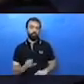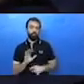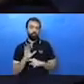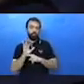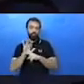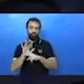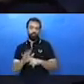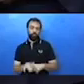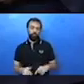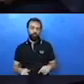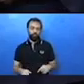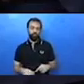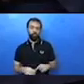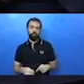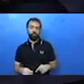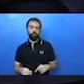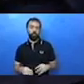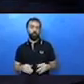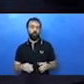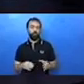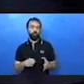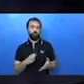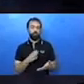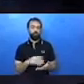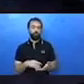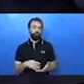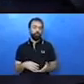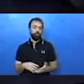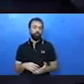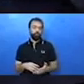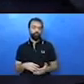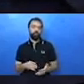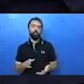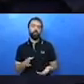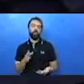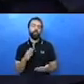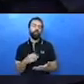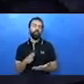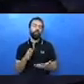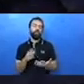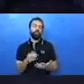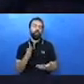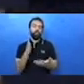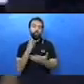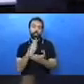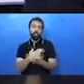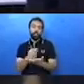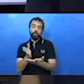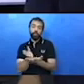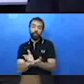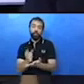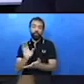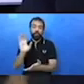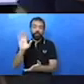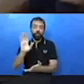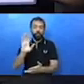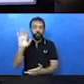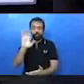for falar das divisas, o que causa a mudança das divisas? Nós já vamos sublinhar de lápis